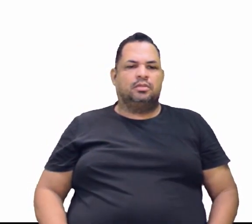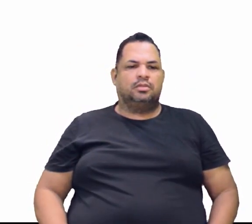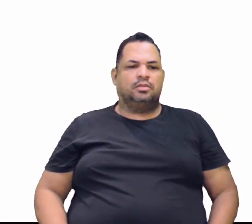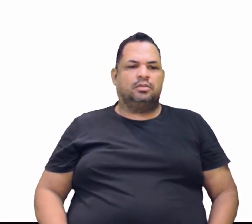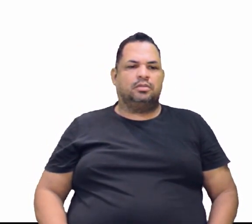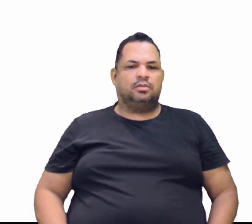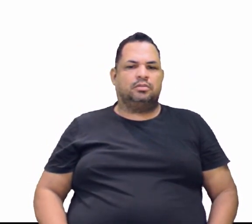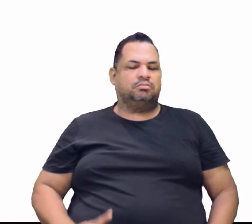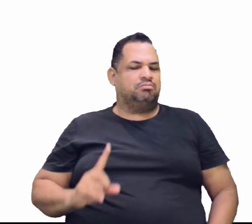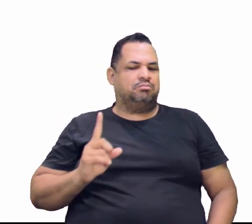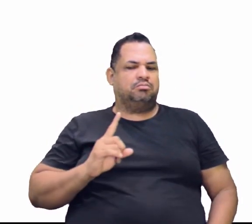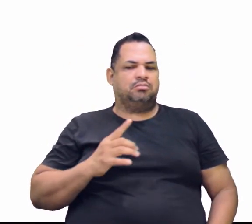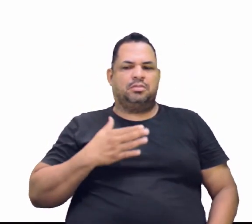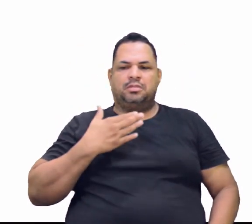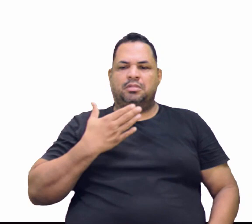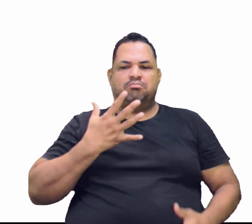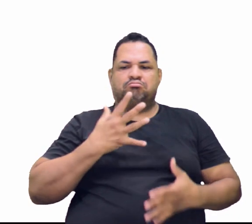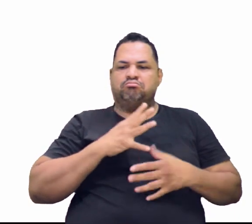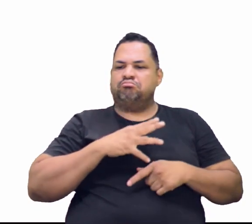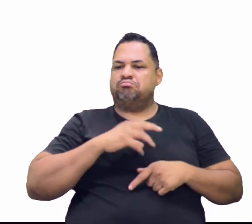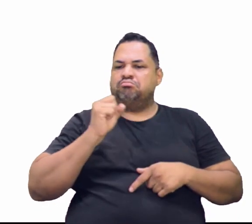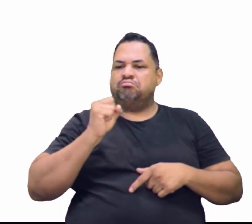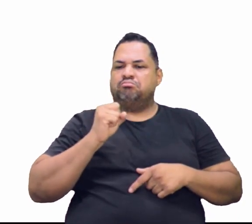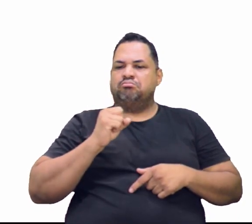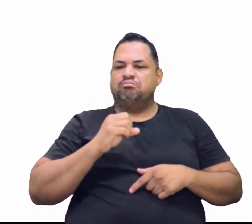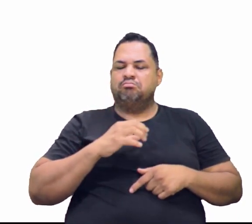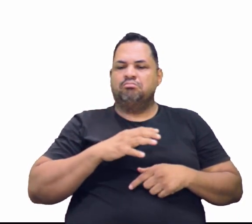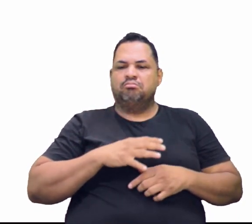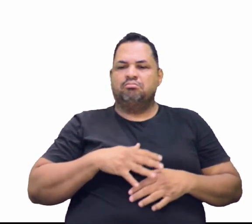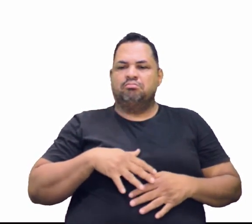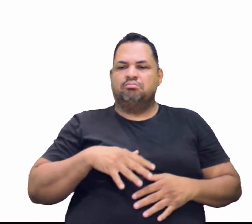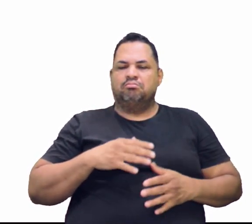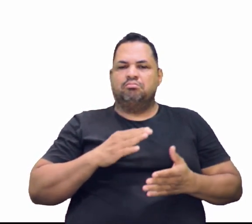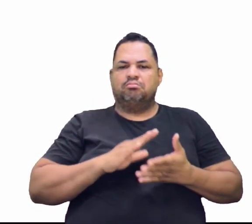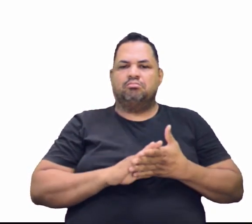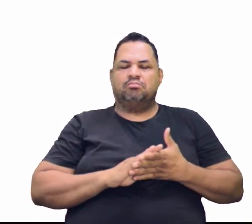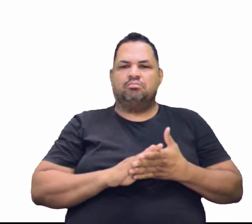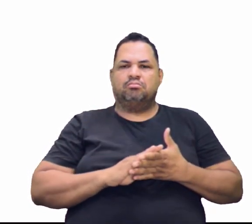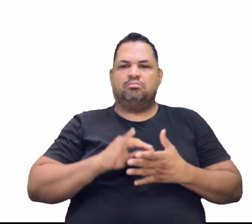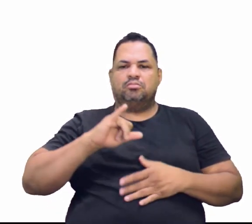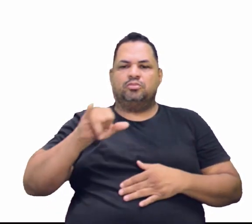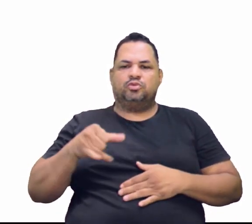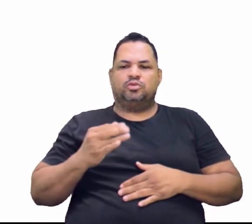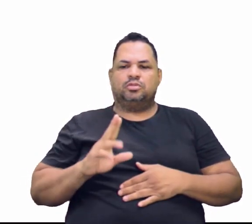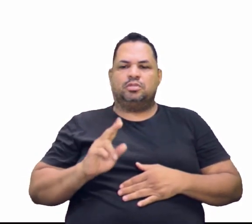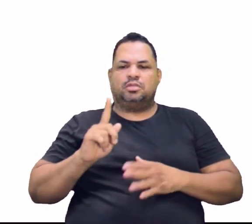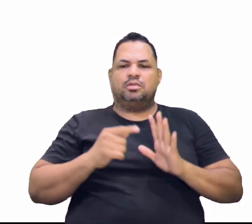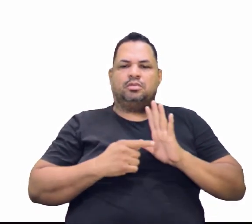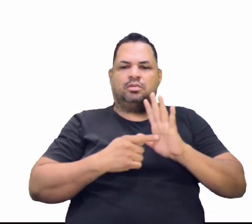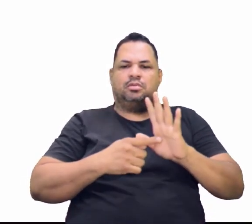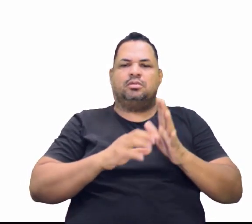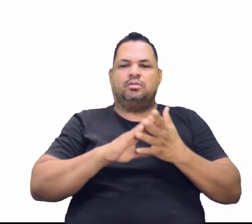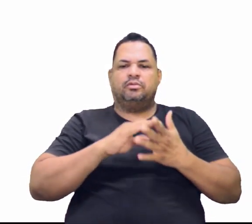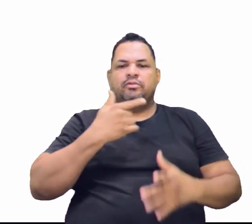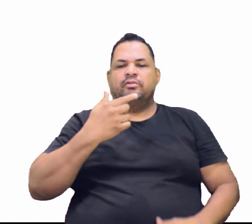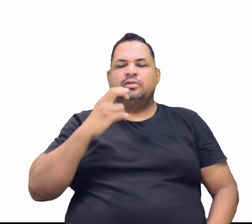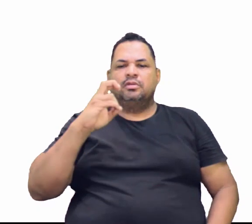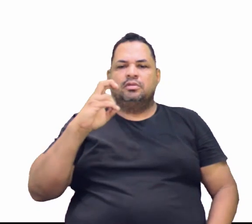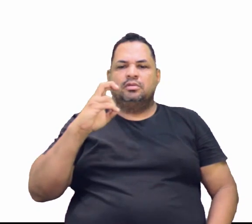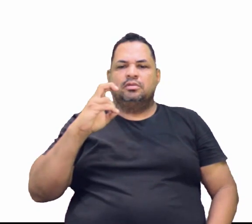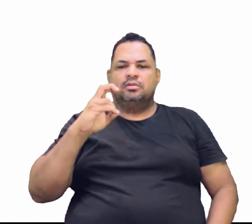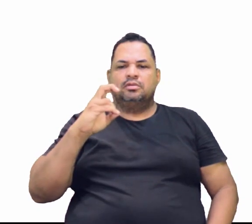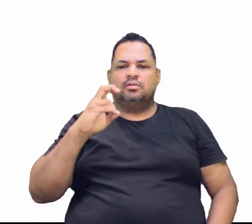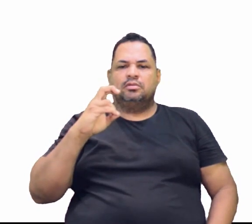57 indica, ele não ganha. Em 56, o JK indica, ele não ganha. Em 25, o